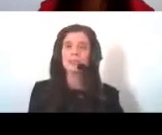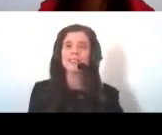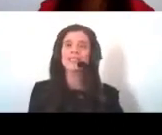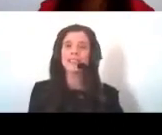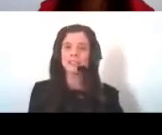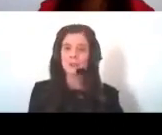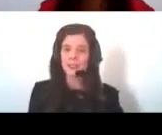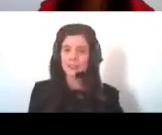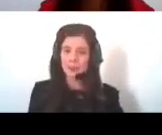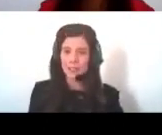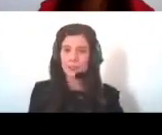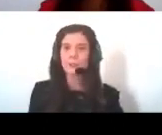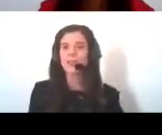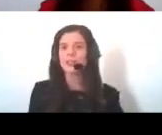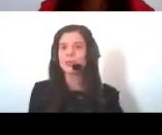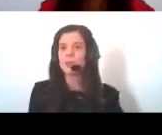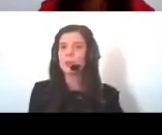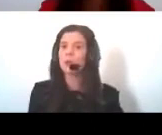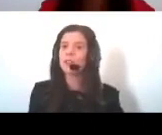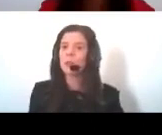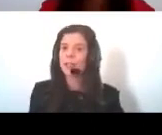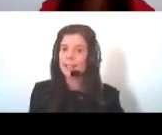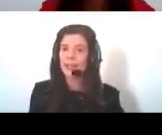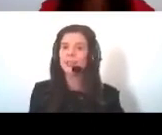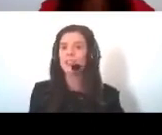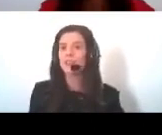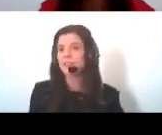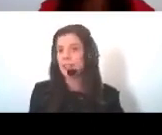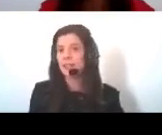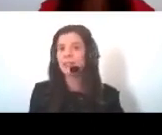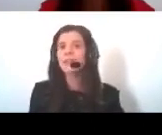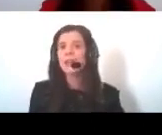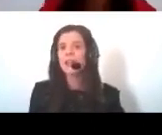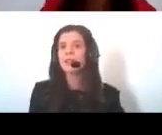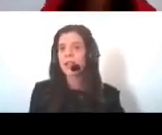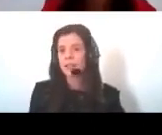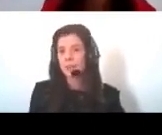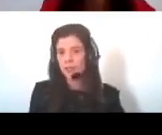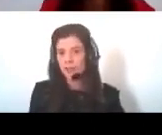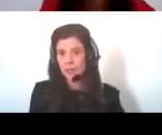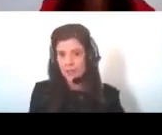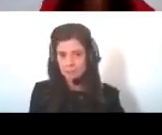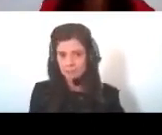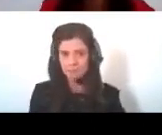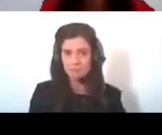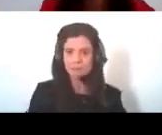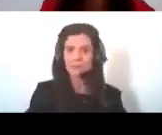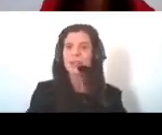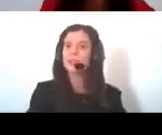você precisa ter esse conhecimento para executar com muita qualidade e eficiência aquilo que é atribuído a você.